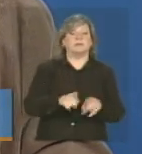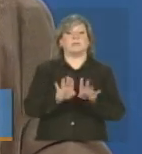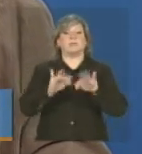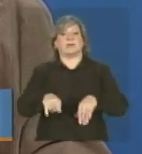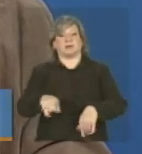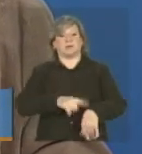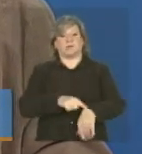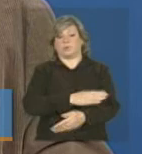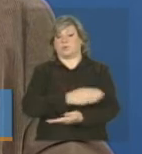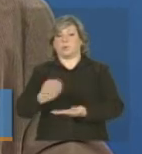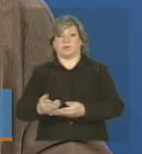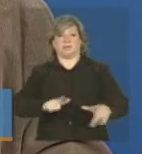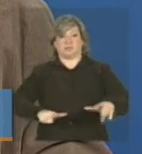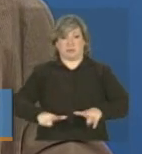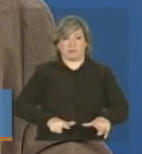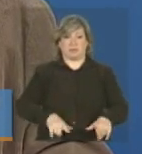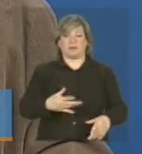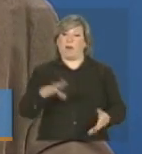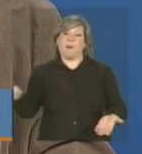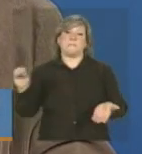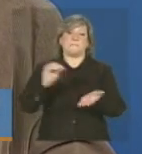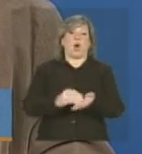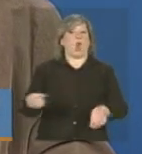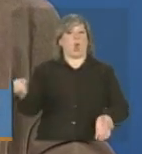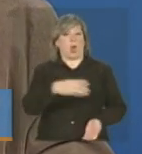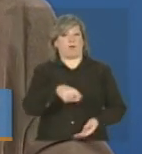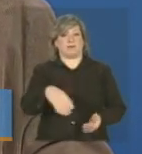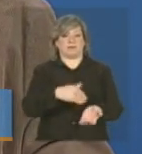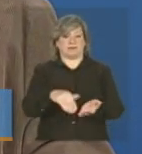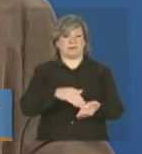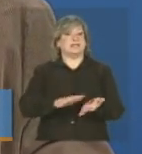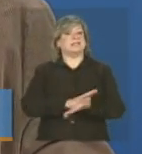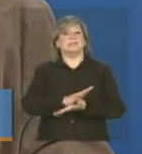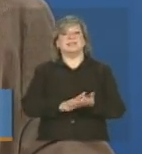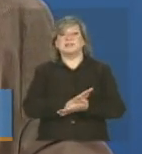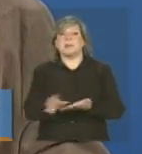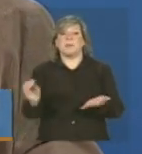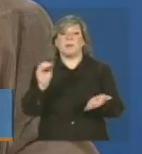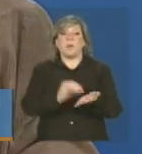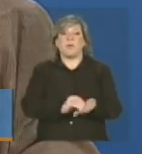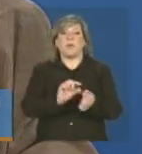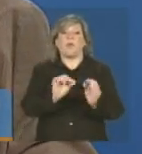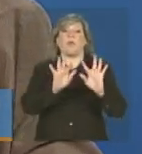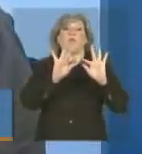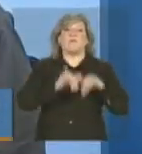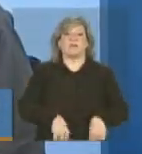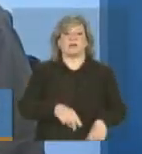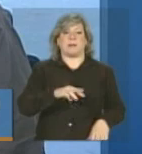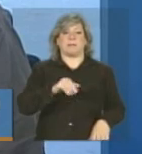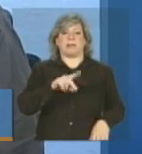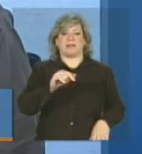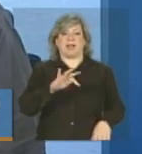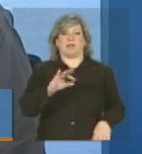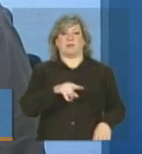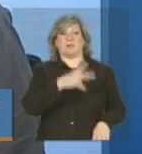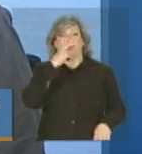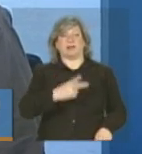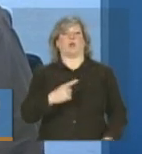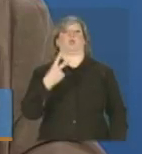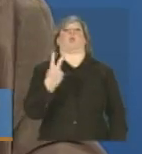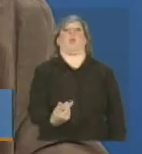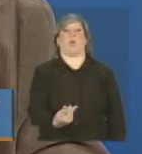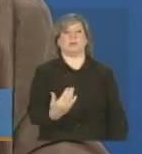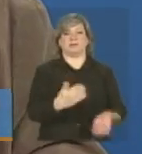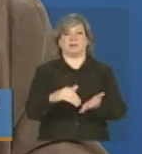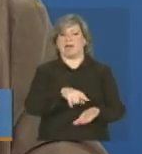vai insere um novo secretário sem colocar o fim de mandato do secretário anterior. Então, ele acaba que constam dois secretários. Né? Então, o